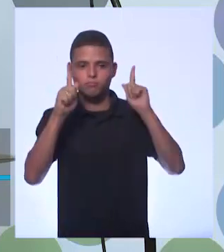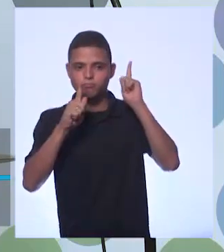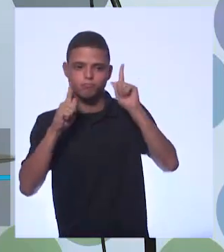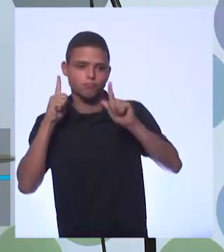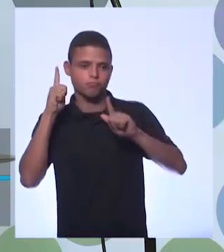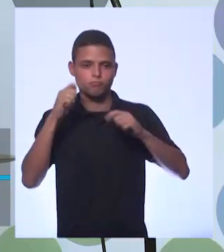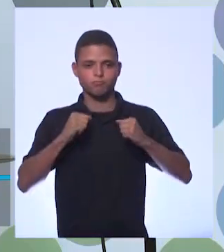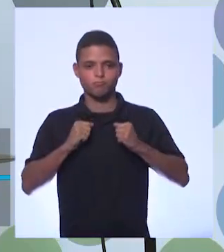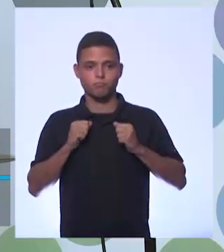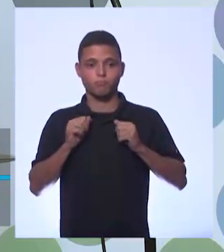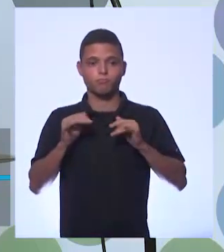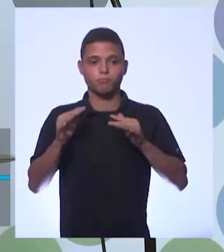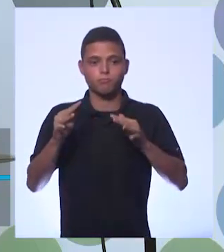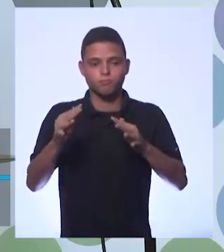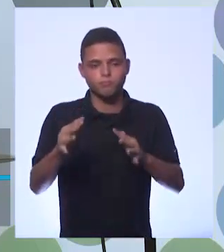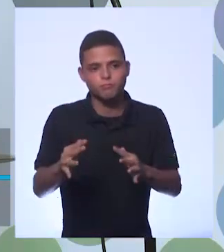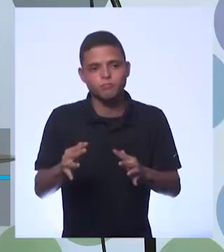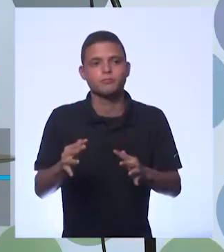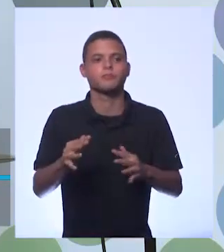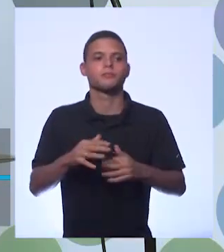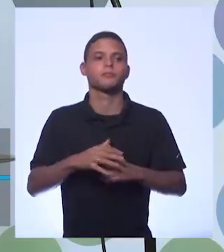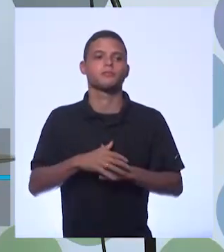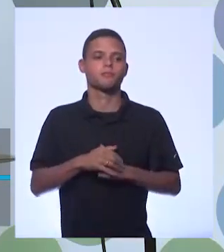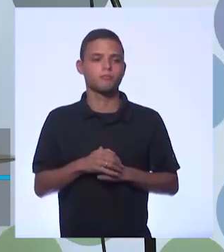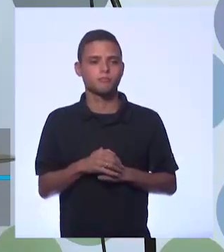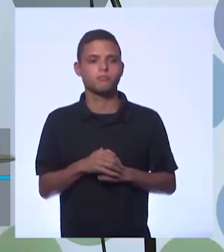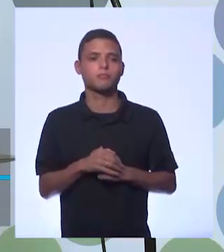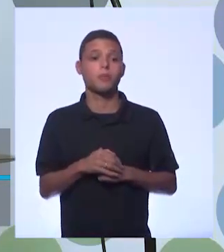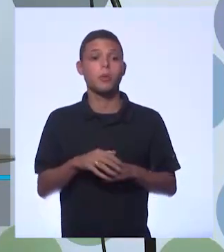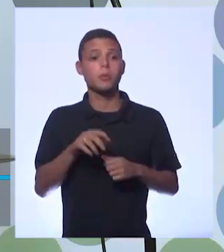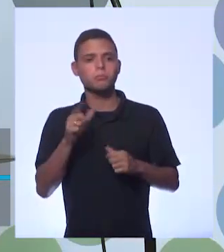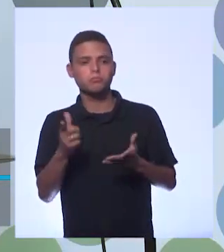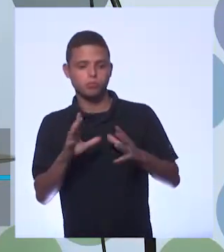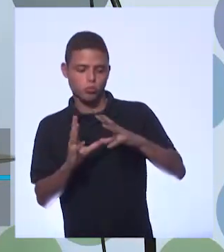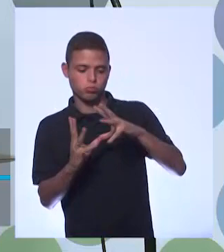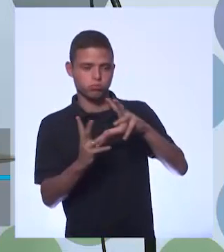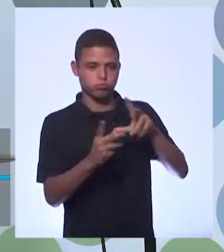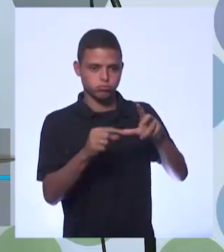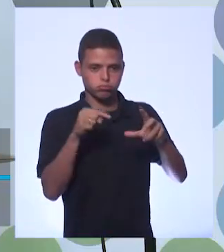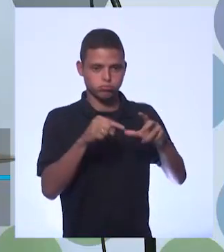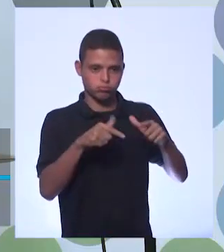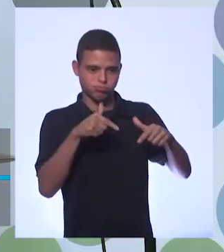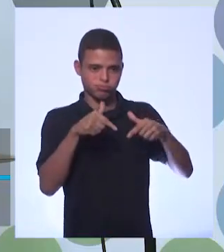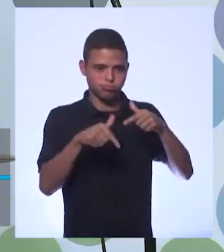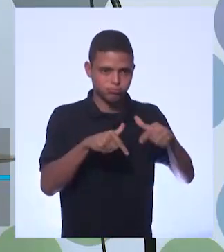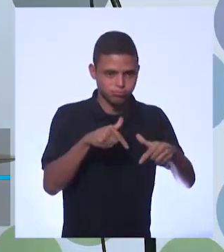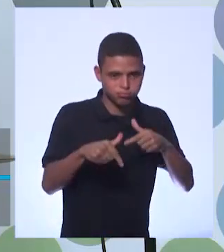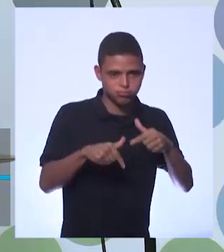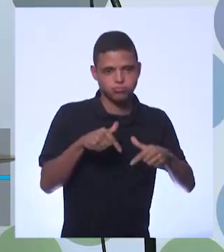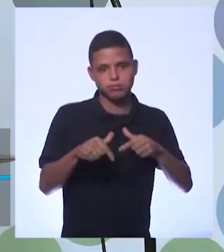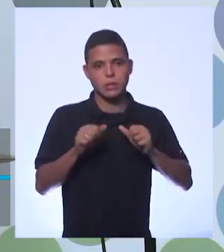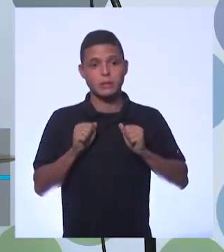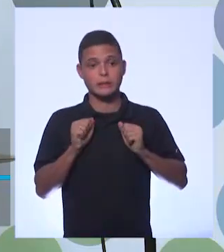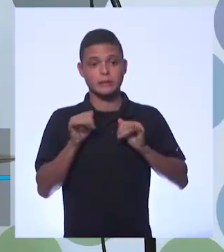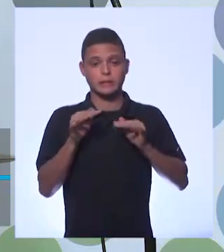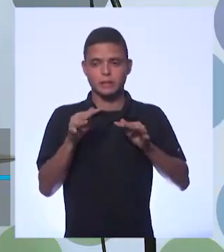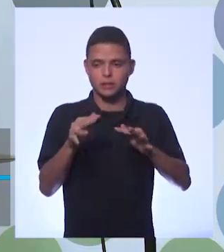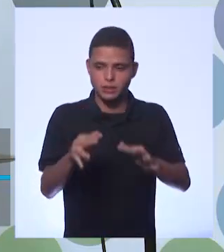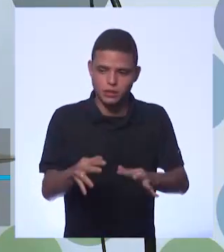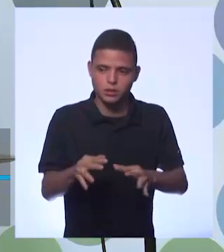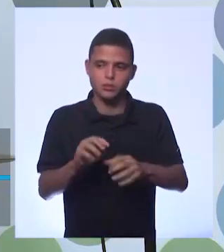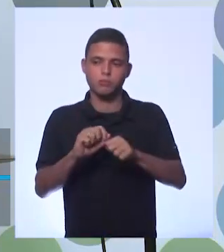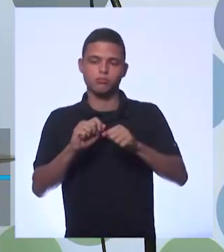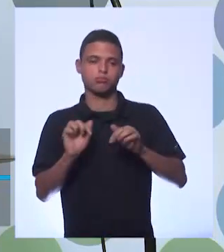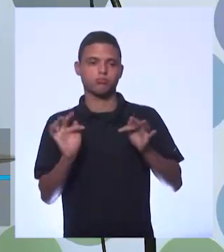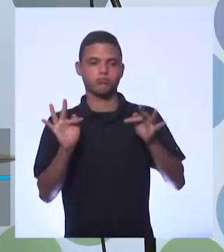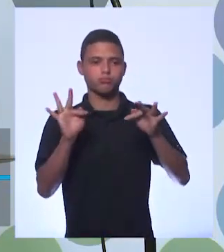a ação, quando você está no mundo do trabalho, a ação técnica, ela objetiva um fim externo àquela